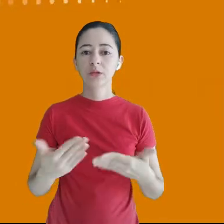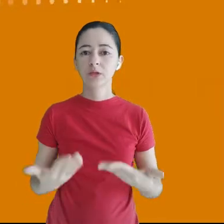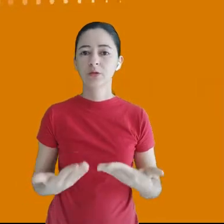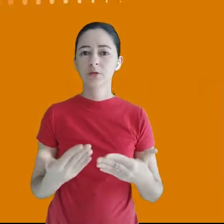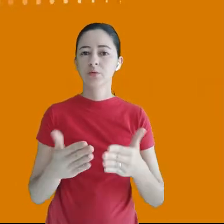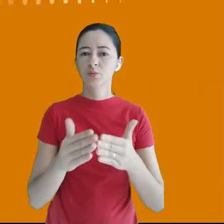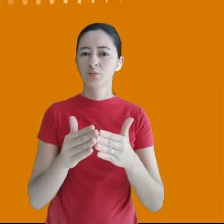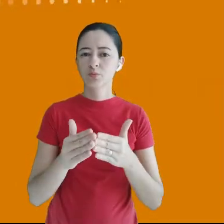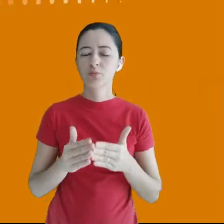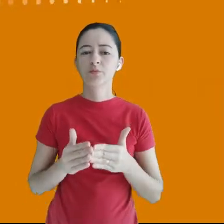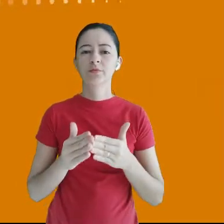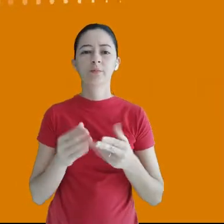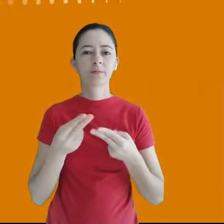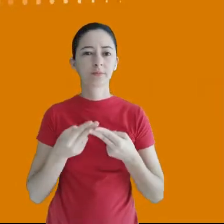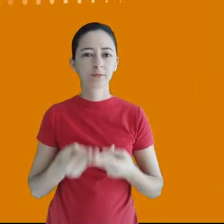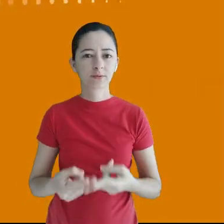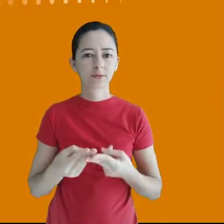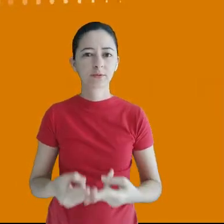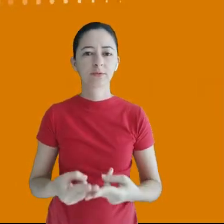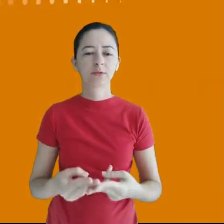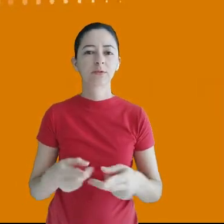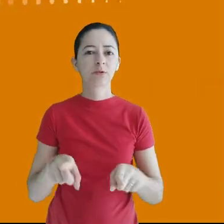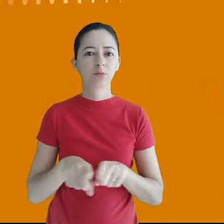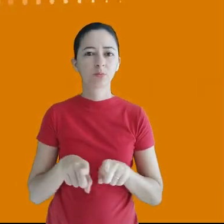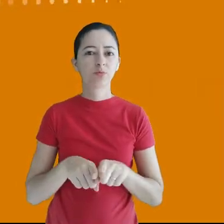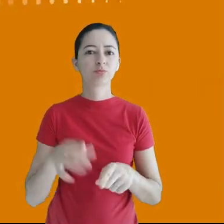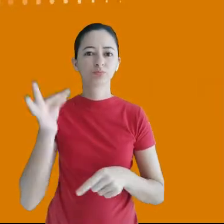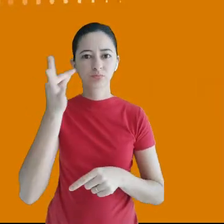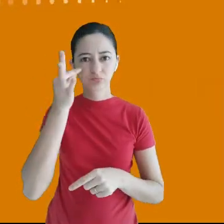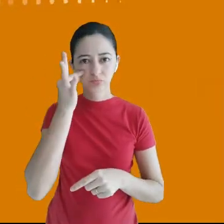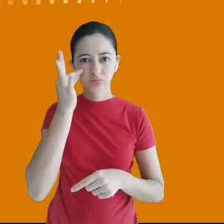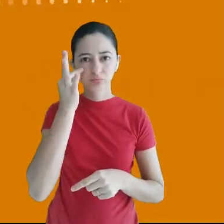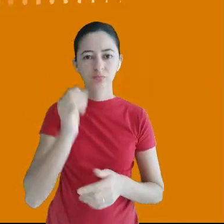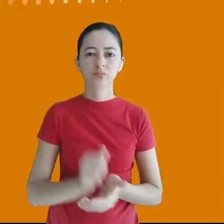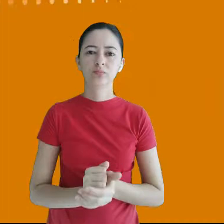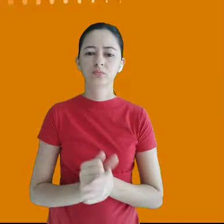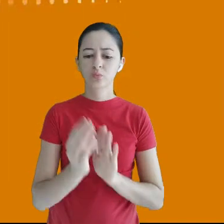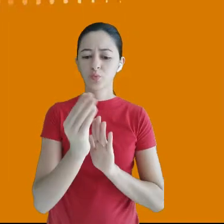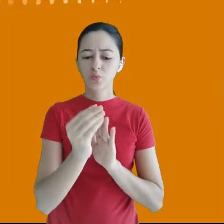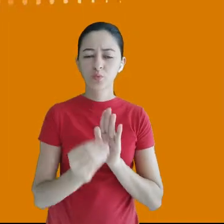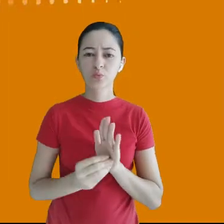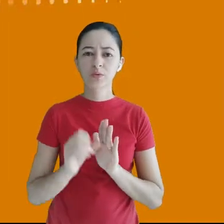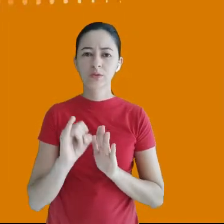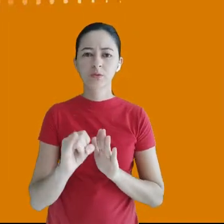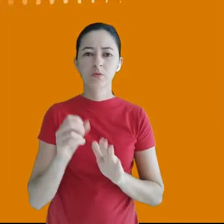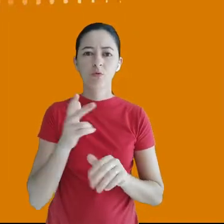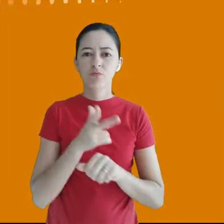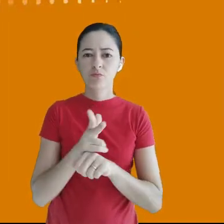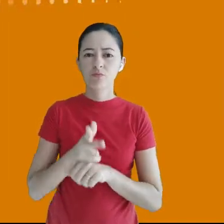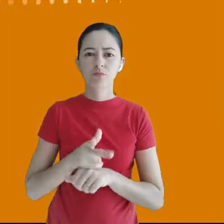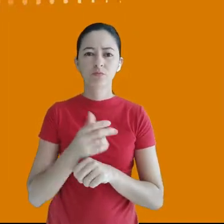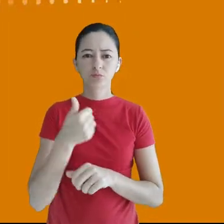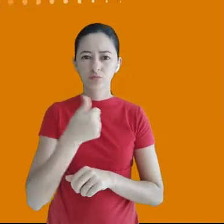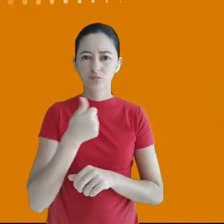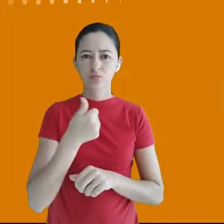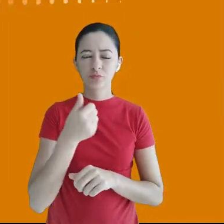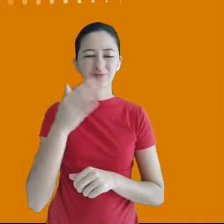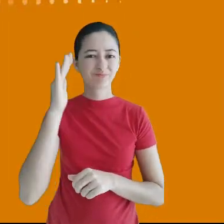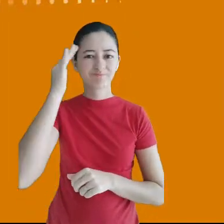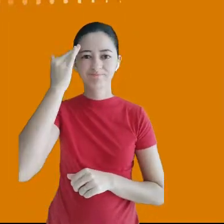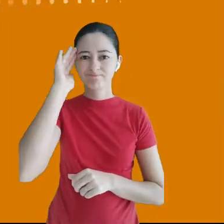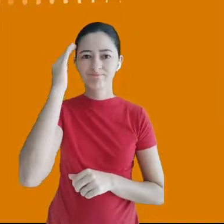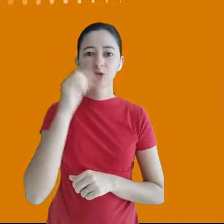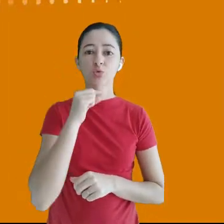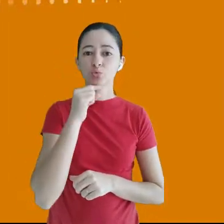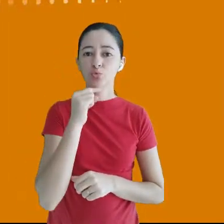Então, peço paciência de vocês, prestem atenção nos conteúdos. Se você assistiu a videoaula ou não, de qualquer jeito, se você tem alguma coisa lá que